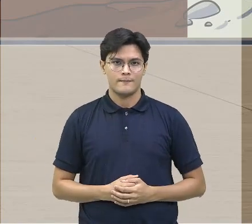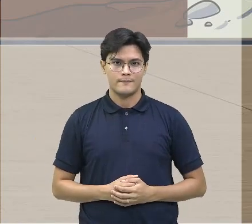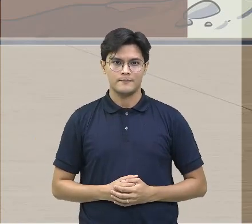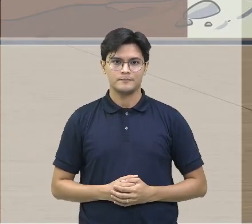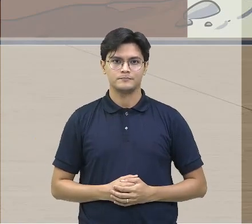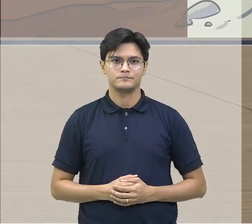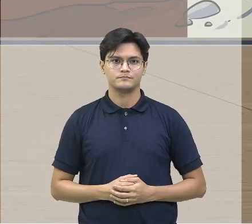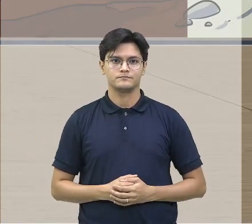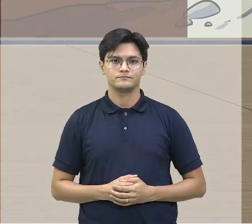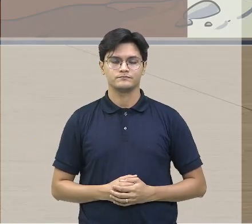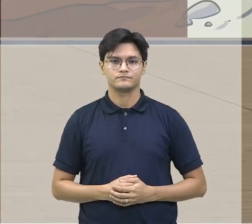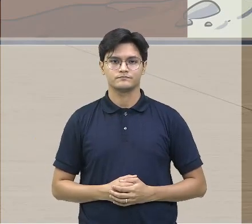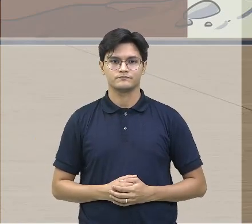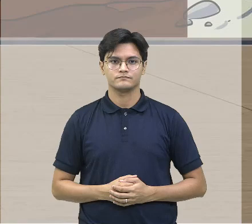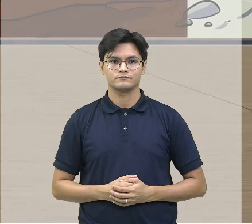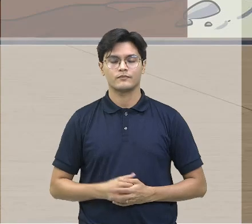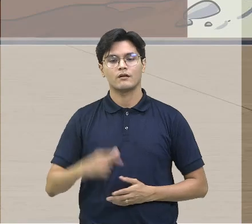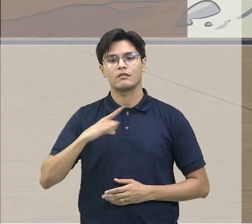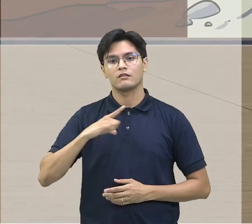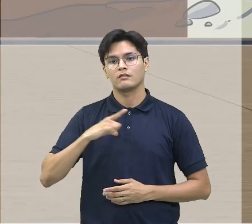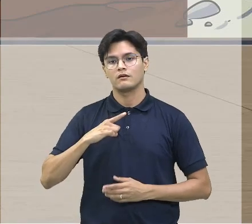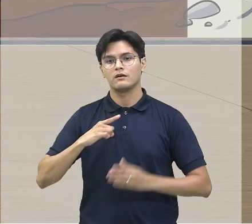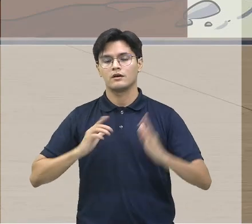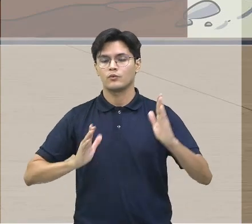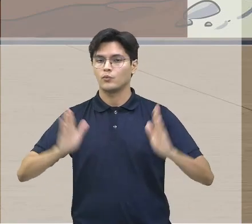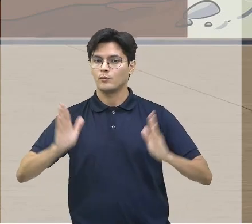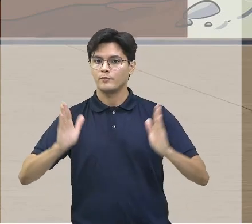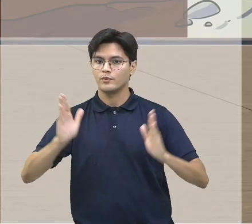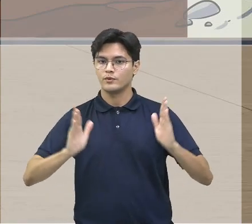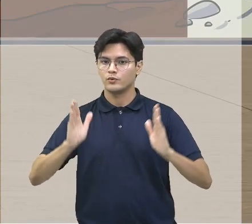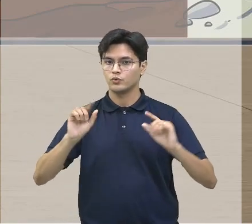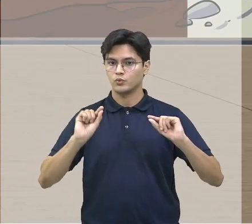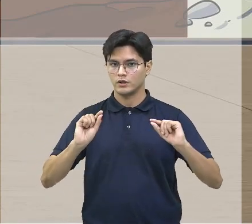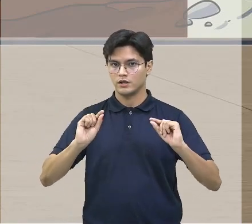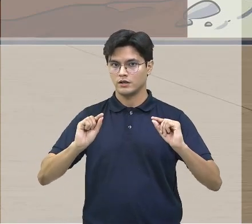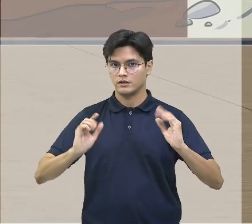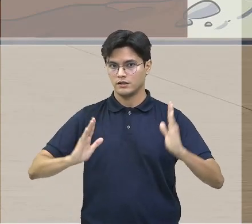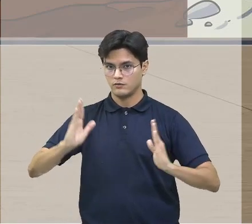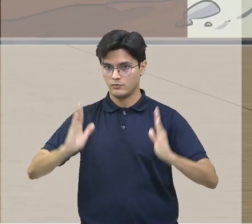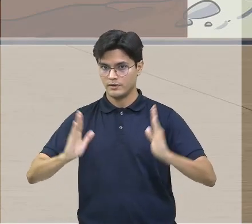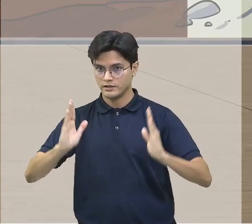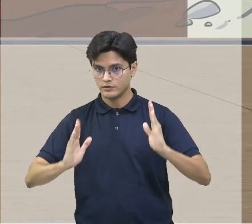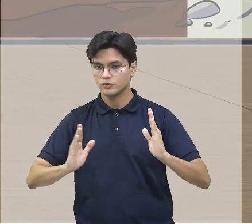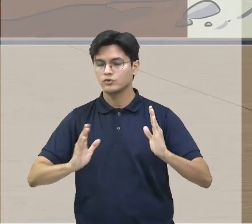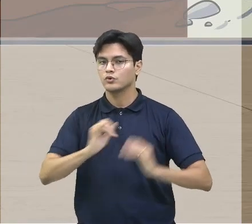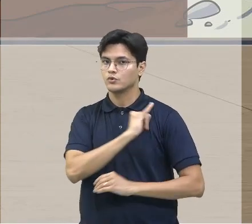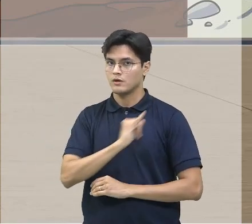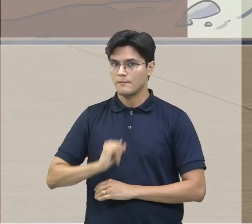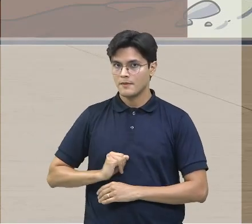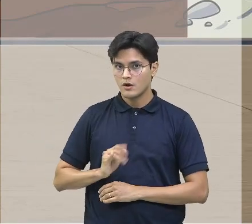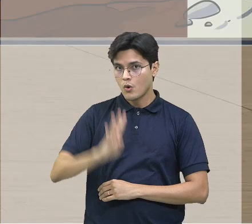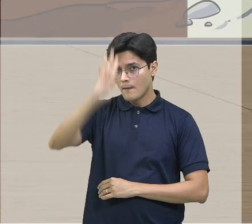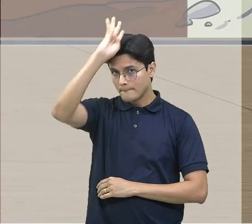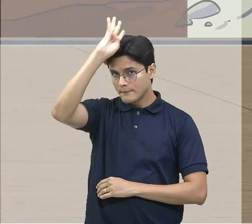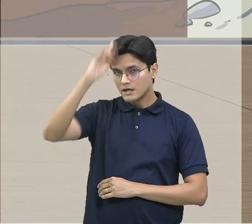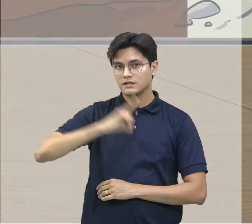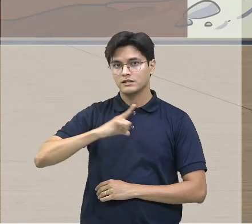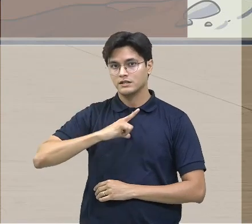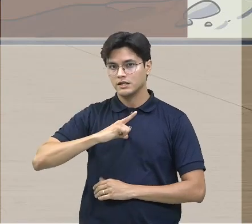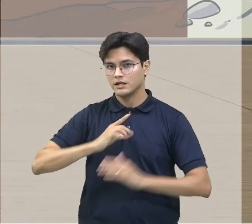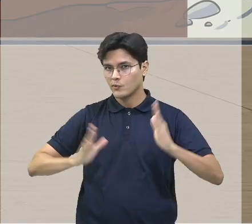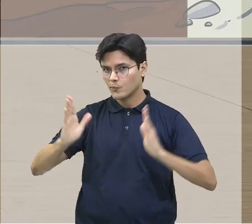de um período que antes dessas invasões bárbaras, Roma passou por um período de paz, a chamada Pax